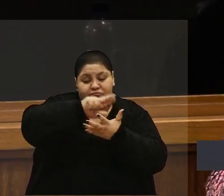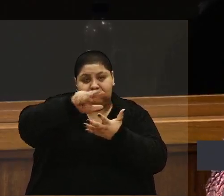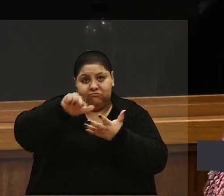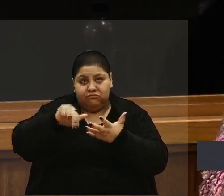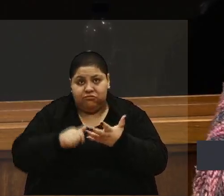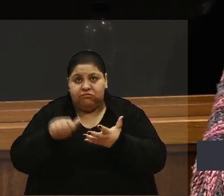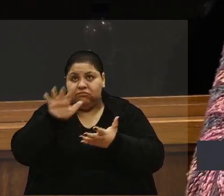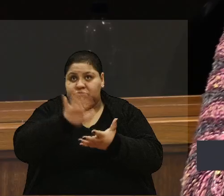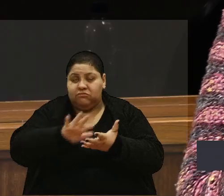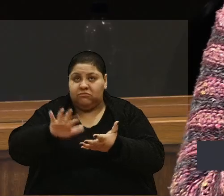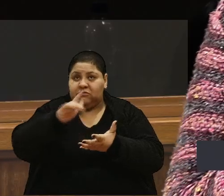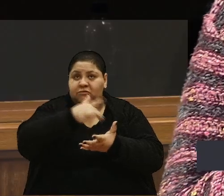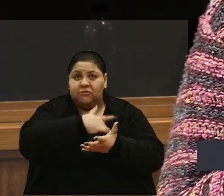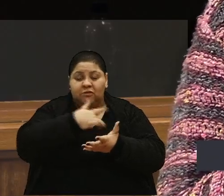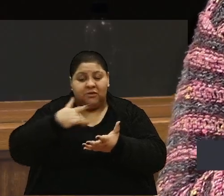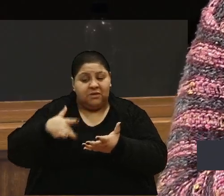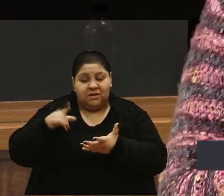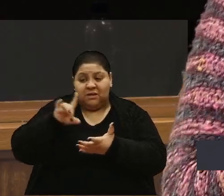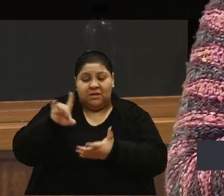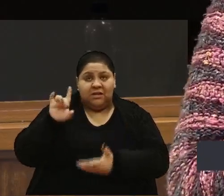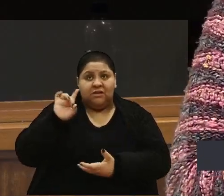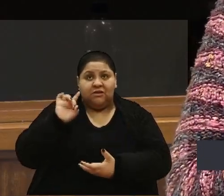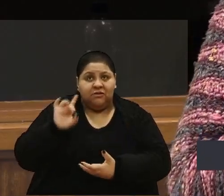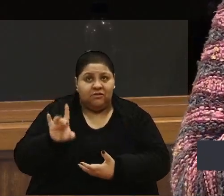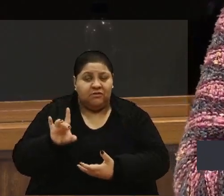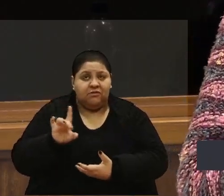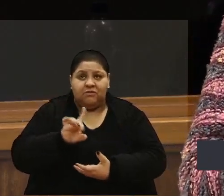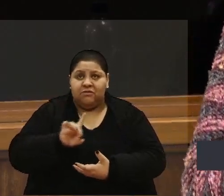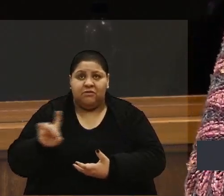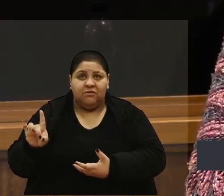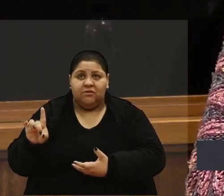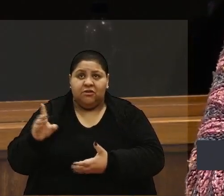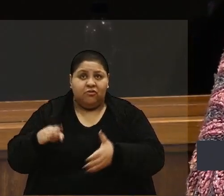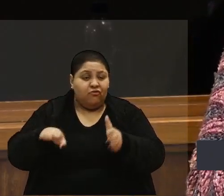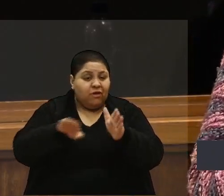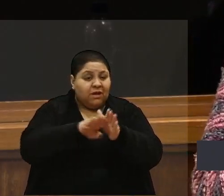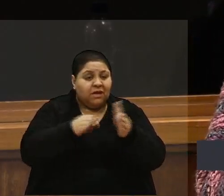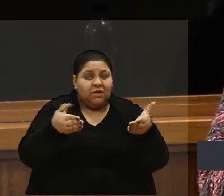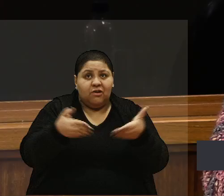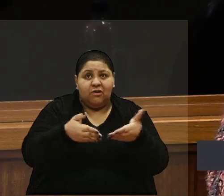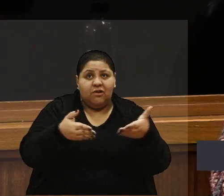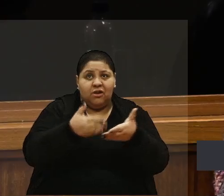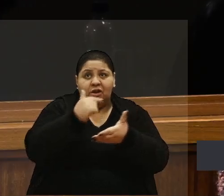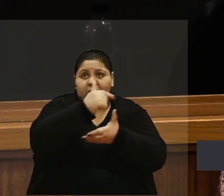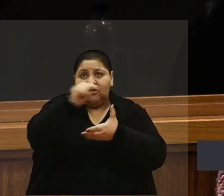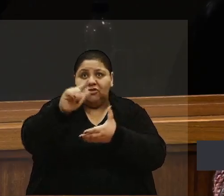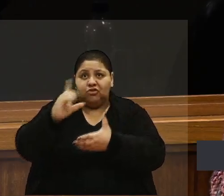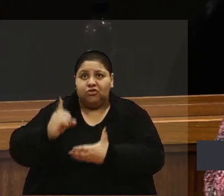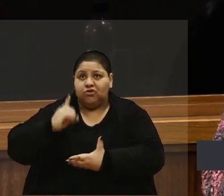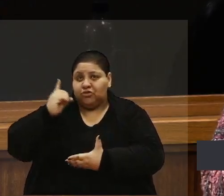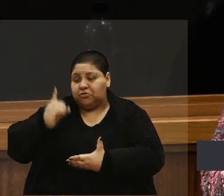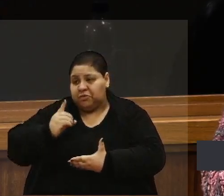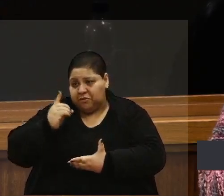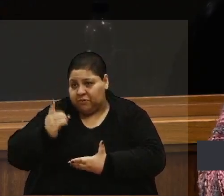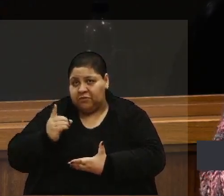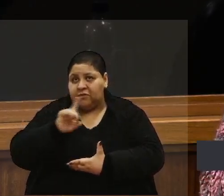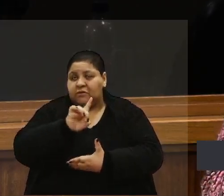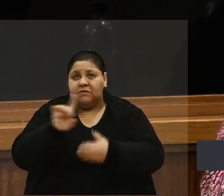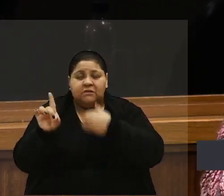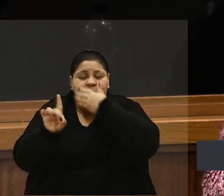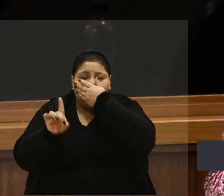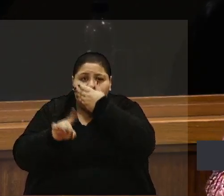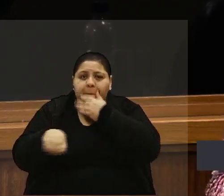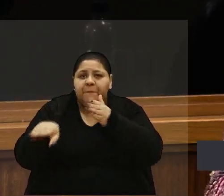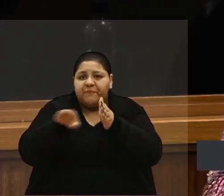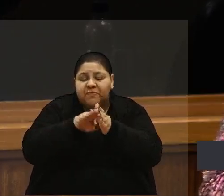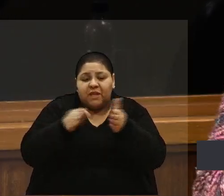na área da saúde, não só, que não foram até hoje, e de outros deputados, talvez, né, que não foram até